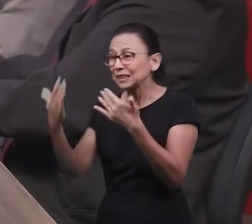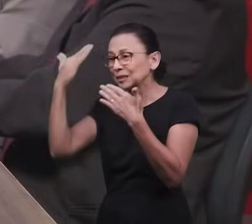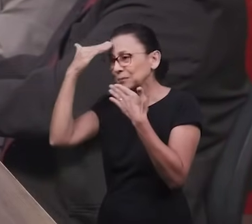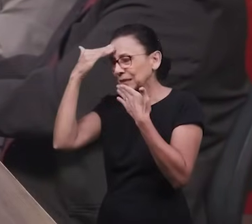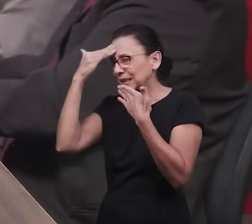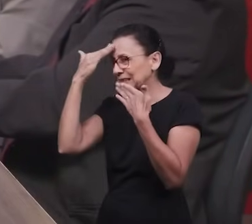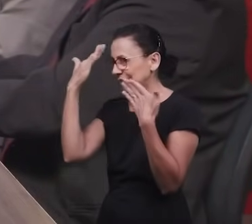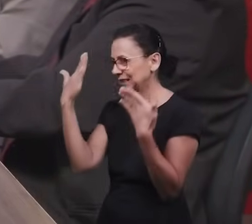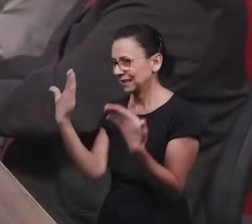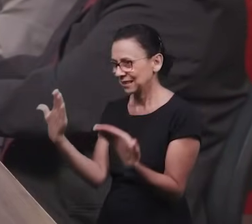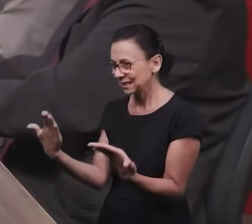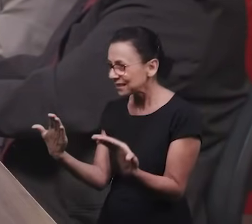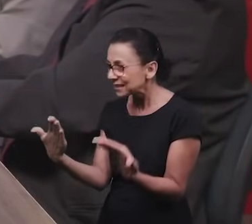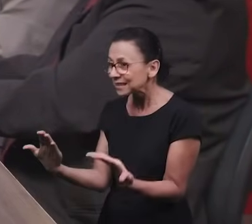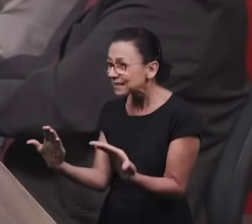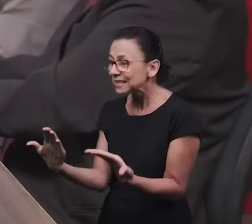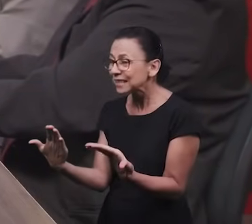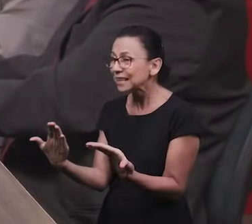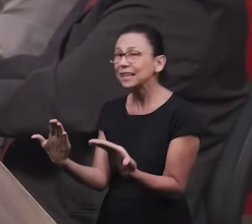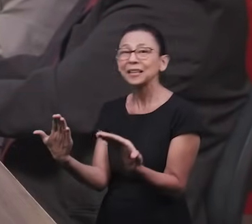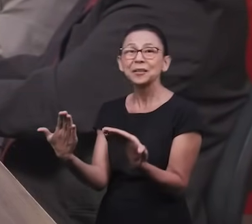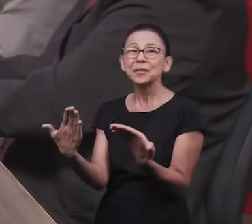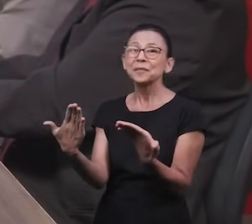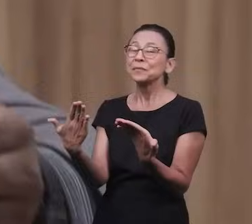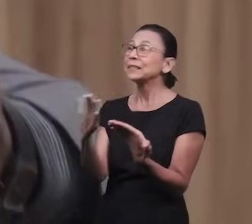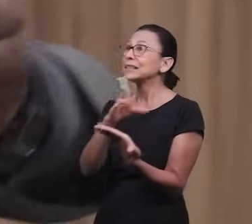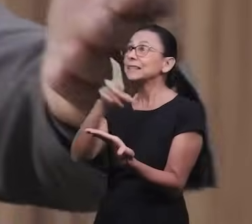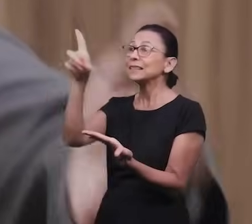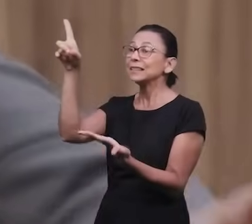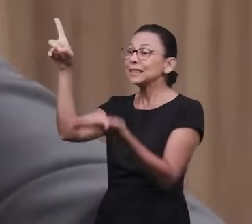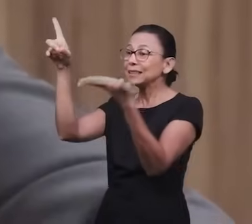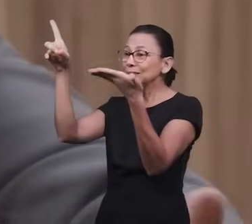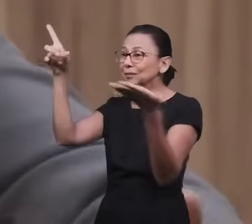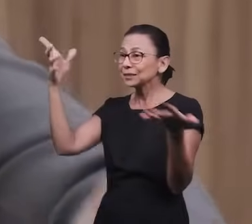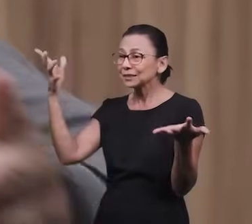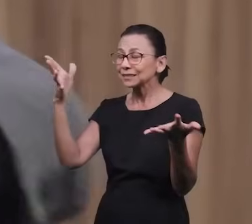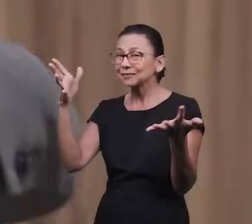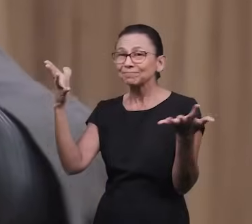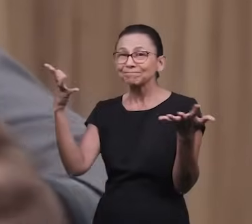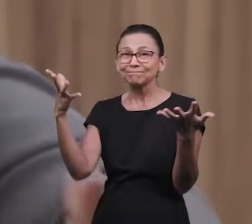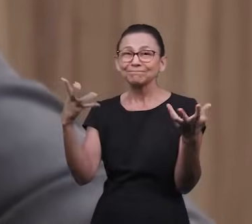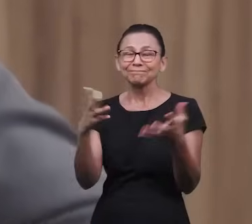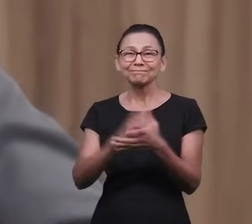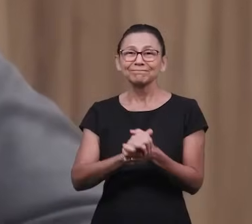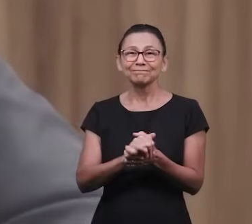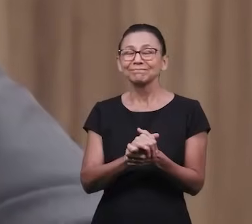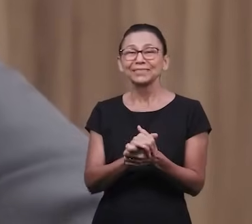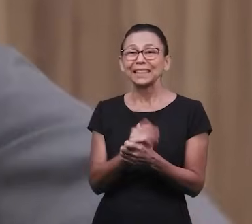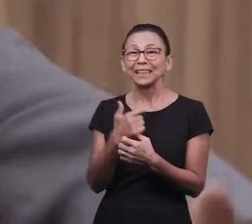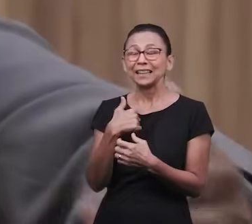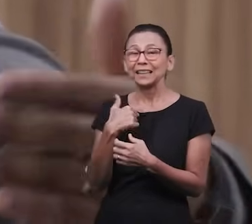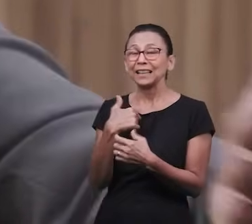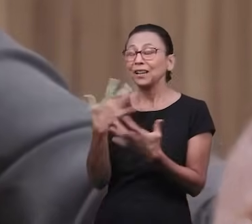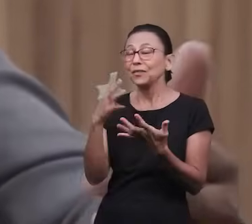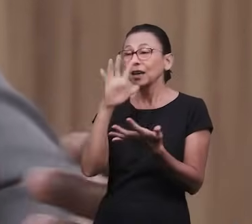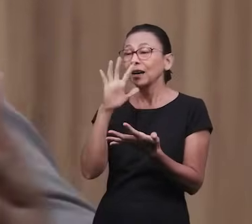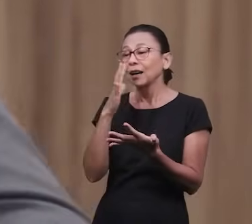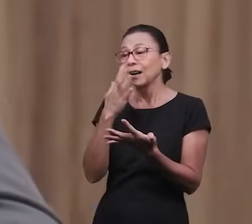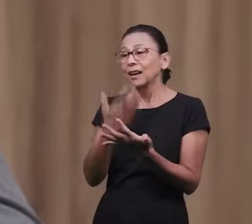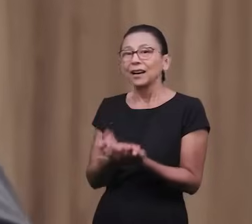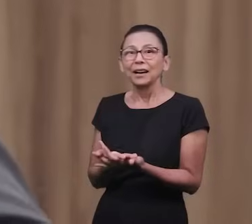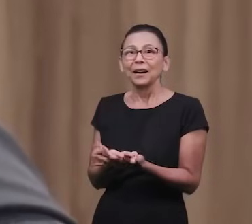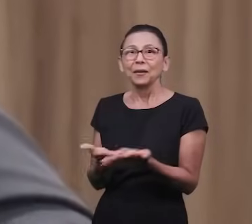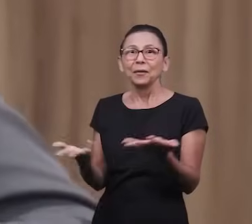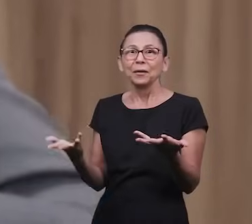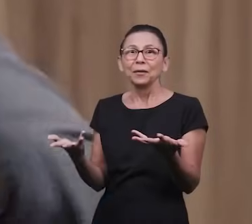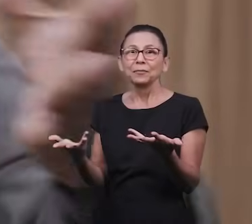Graças a agradecer Glória a Deus. ao Senhor por esse Deus, como o Senhor falou, né?